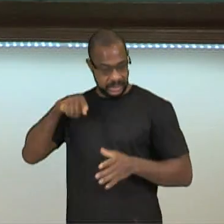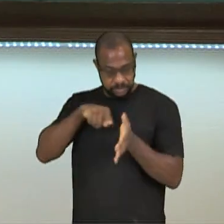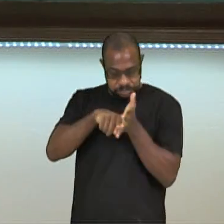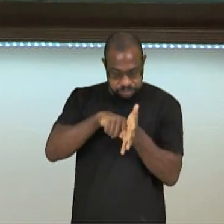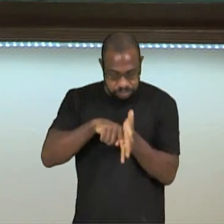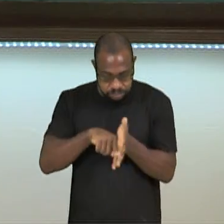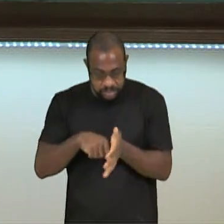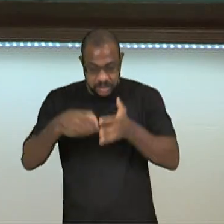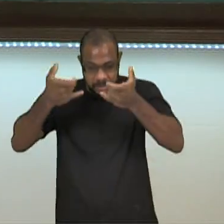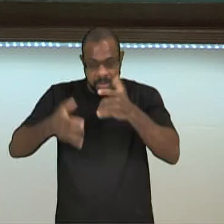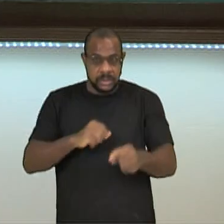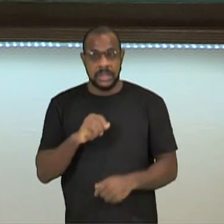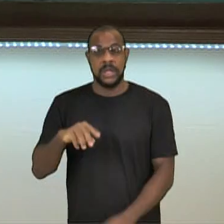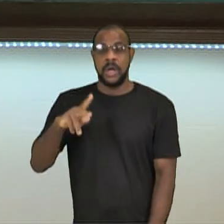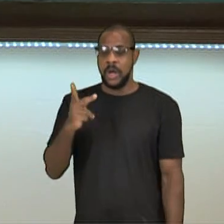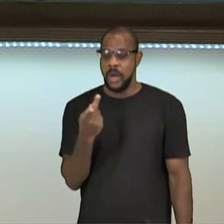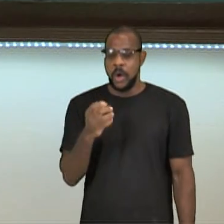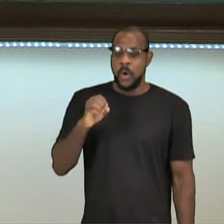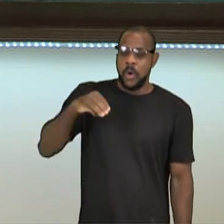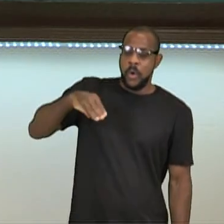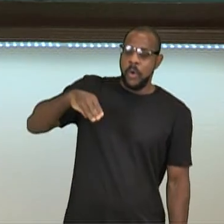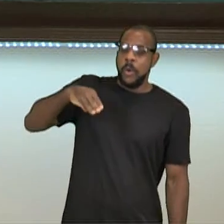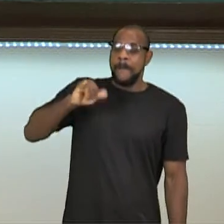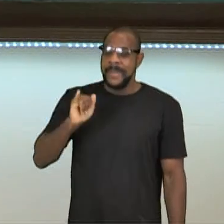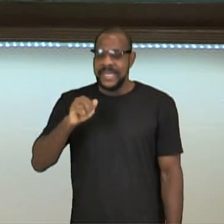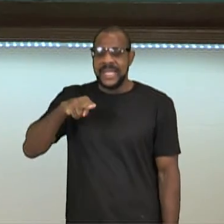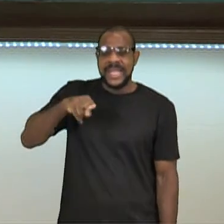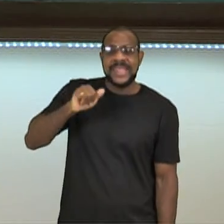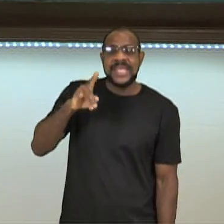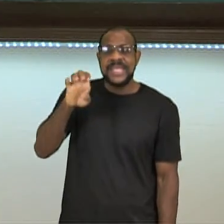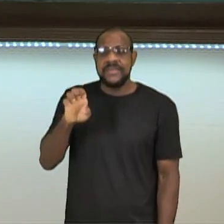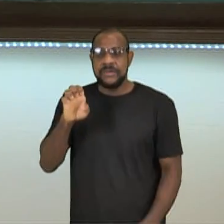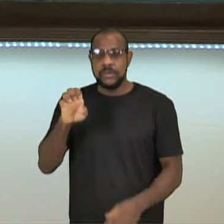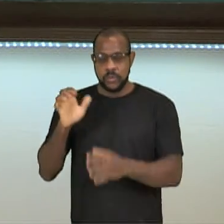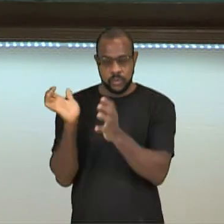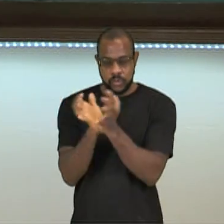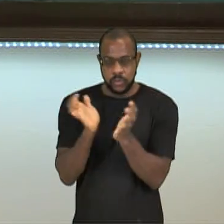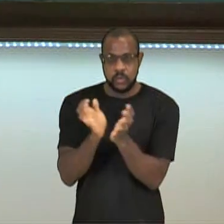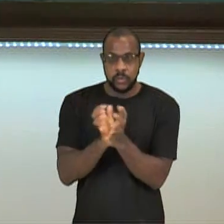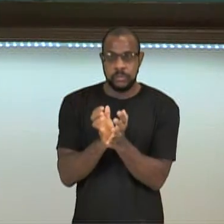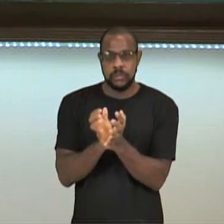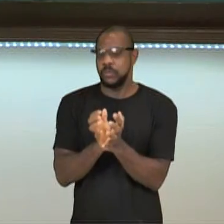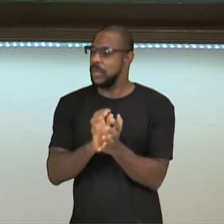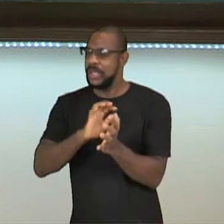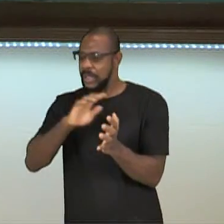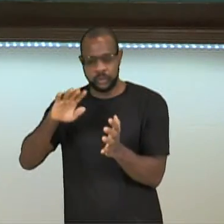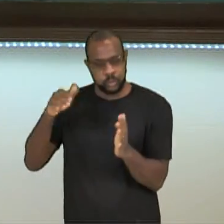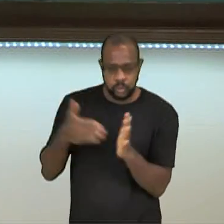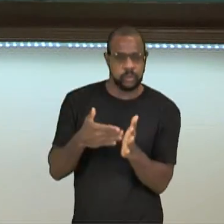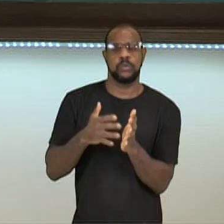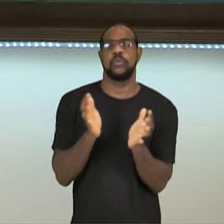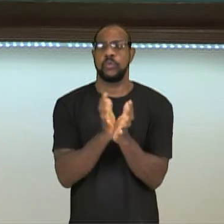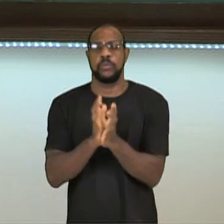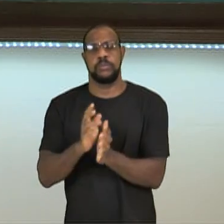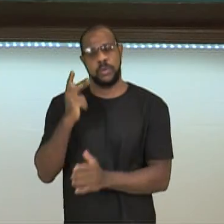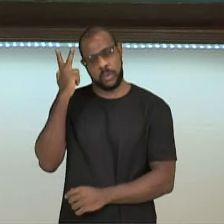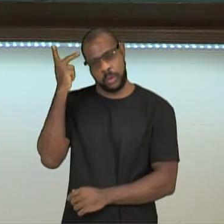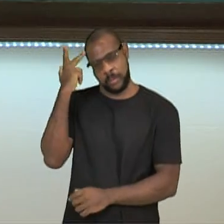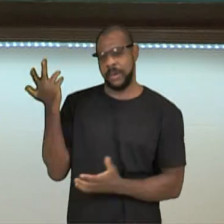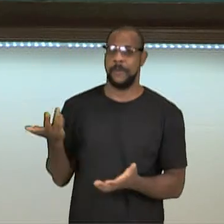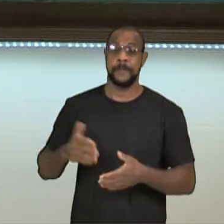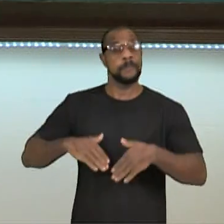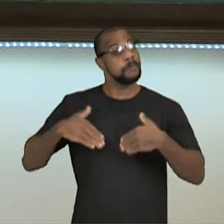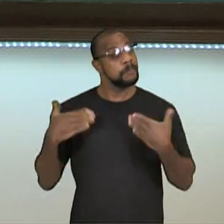não eram sempre, todas as espécies Homo não eram da maneira como nós. Antes da linha hominídeo,